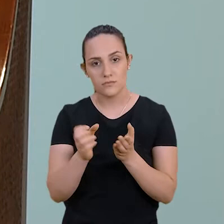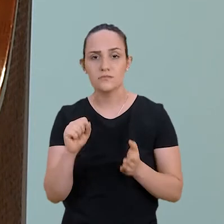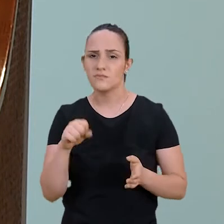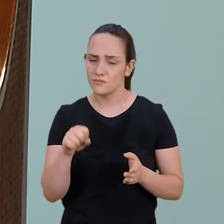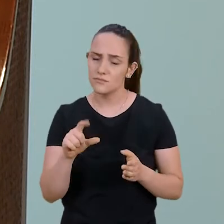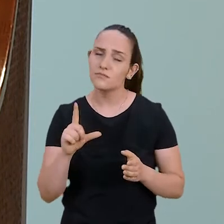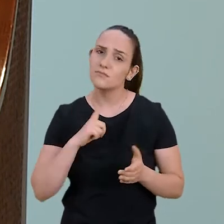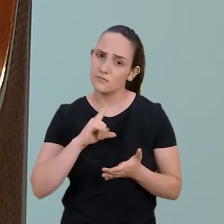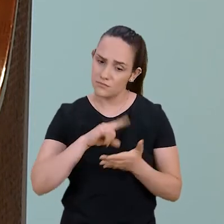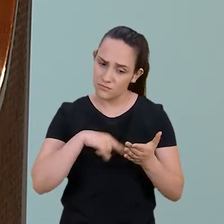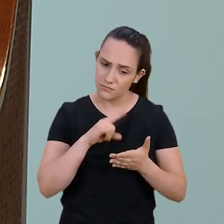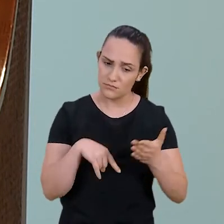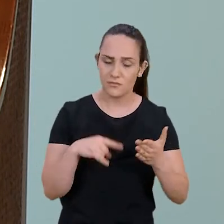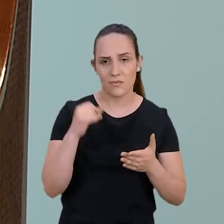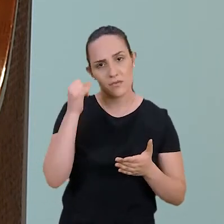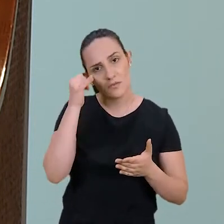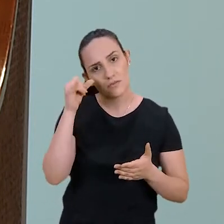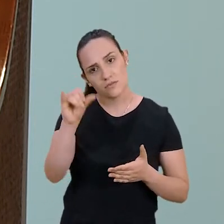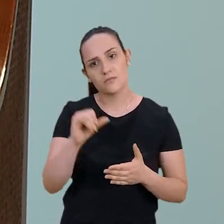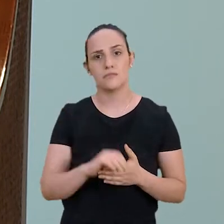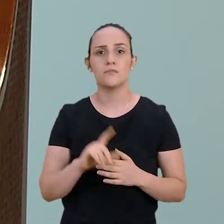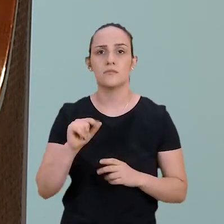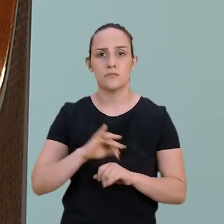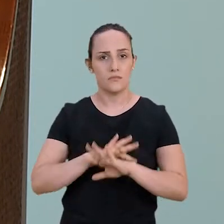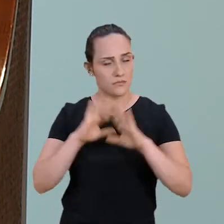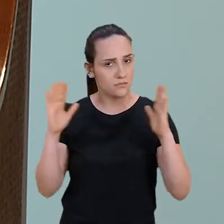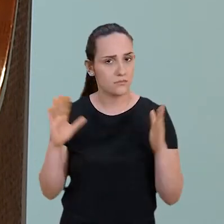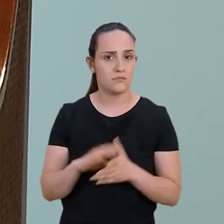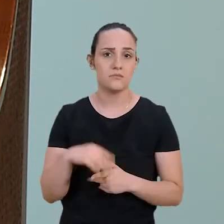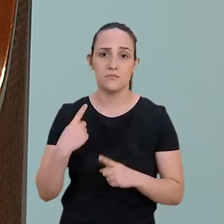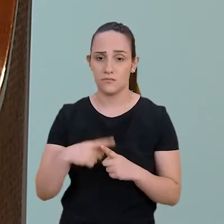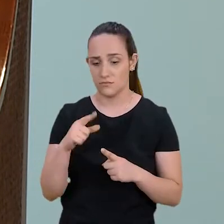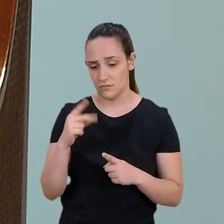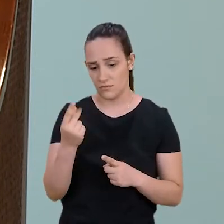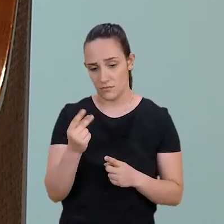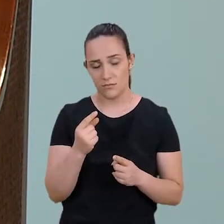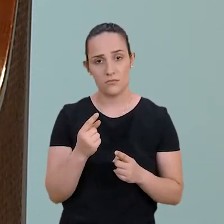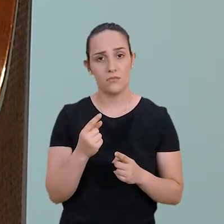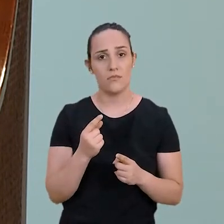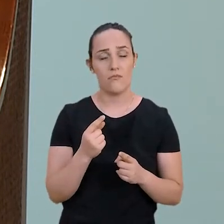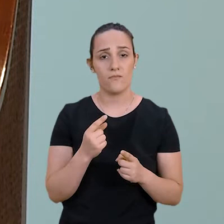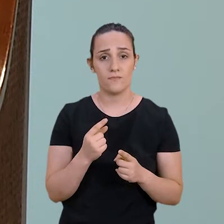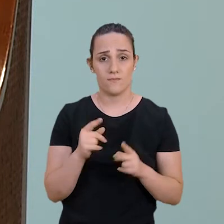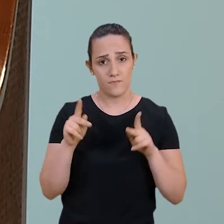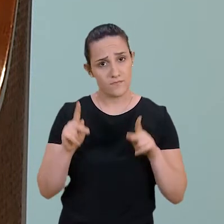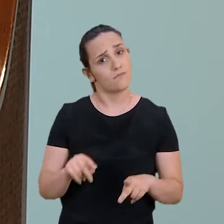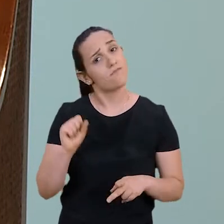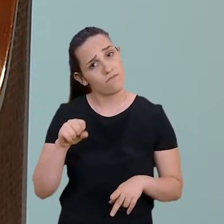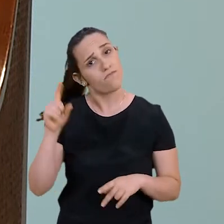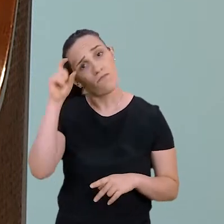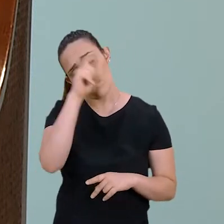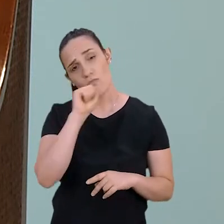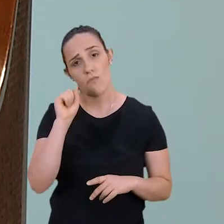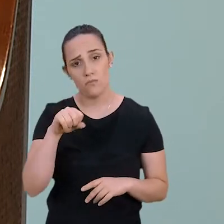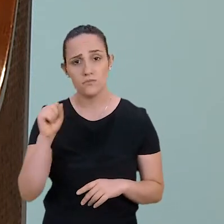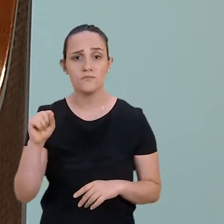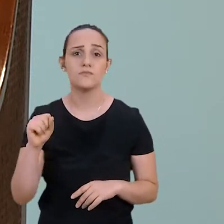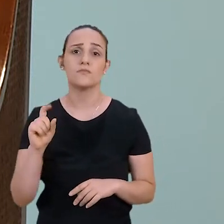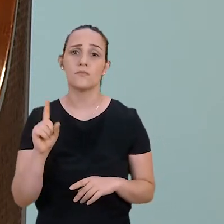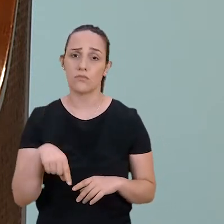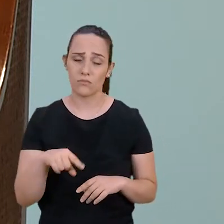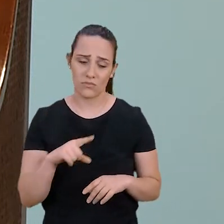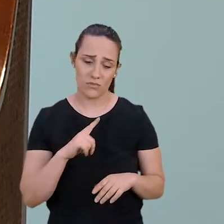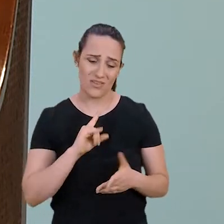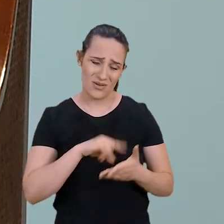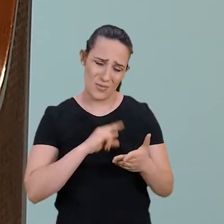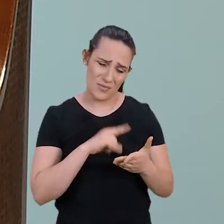para você coibir, até para transparência pública, porque são recursos públicos, é difícil de você conseguir, é burocrático